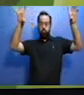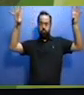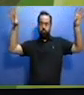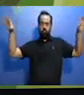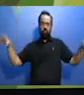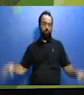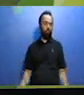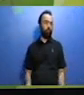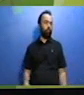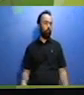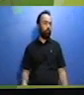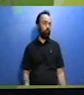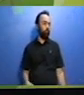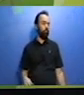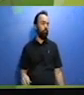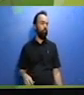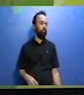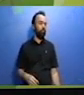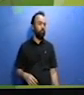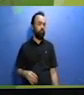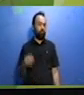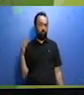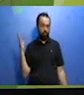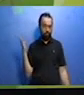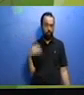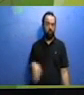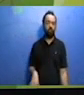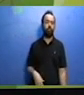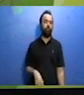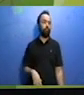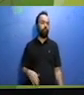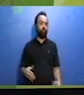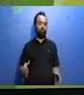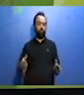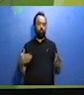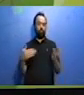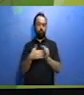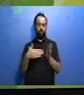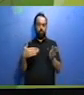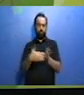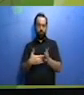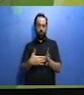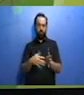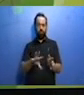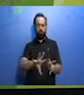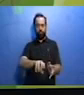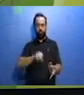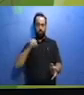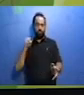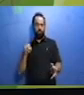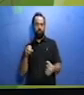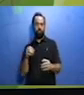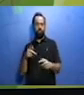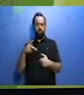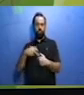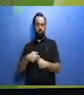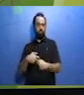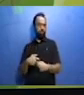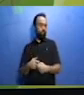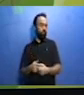não é só do mar. Nós temos aqui uma forma de contenção e remoção do petróleo em alto